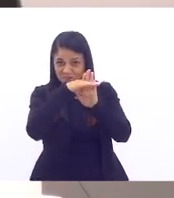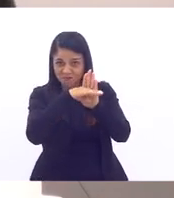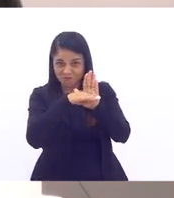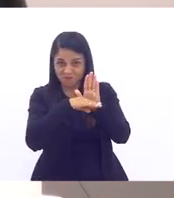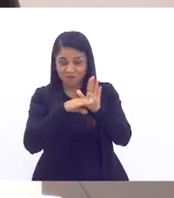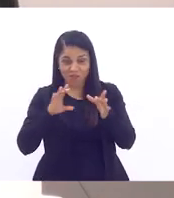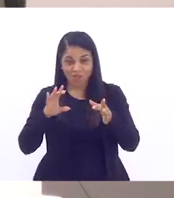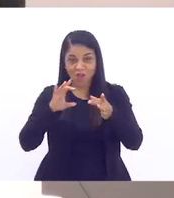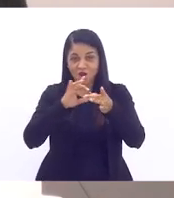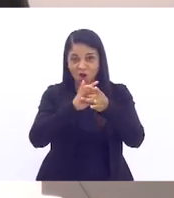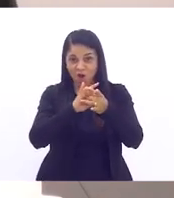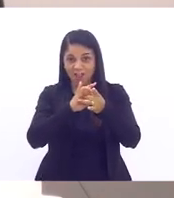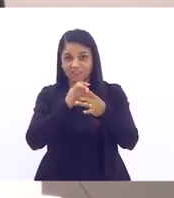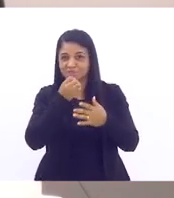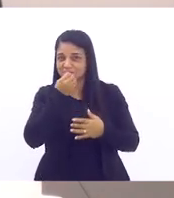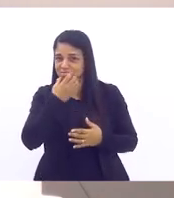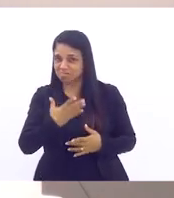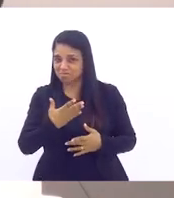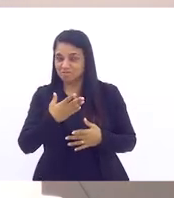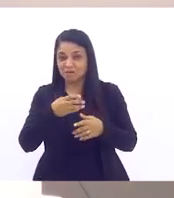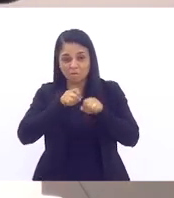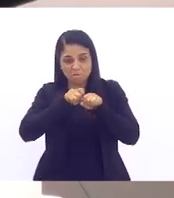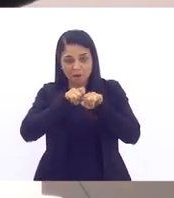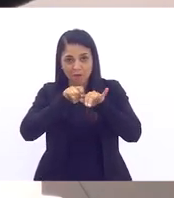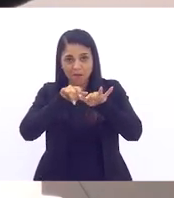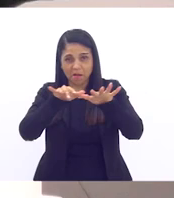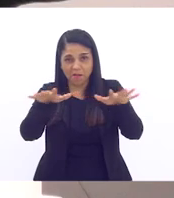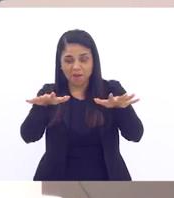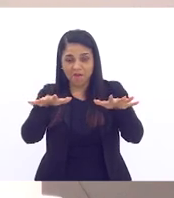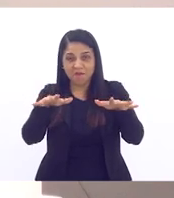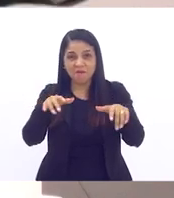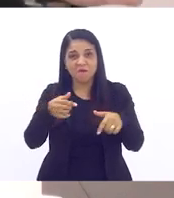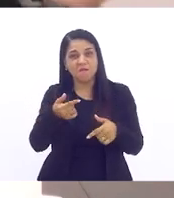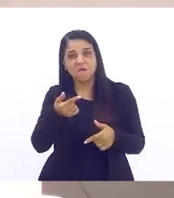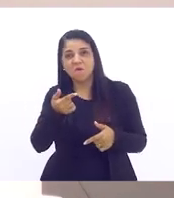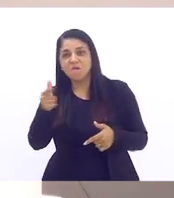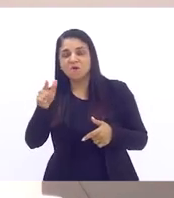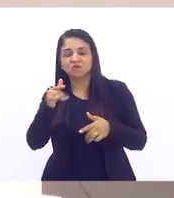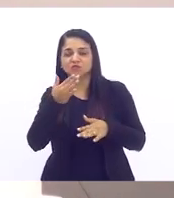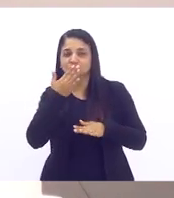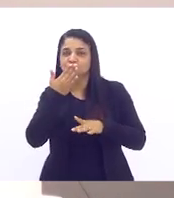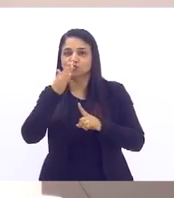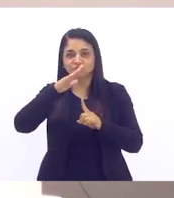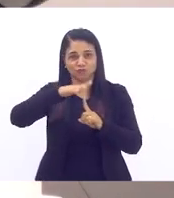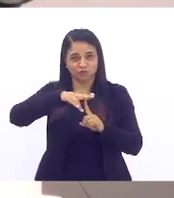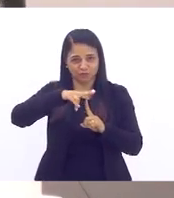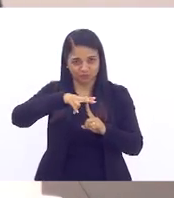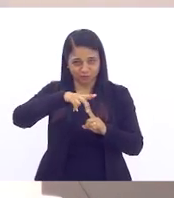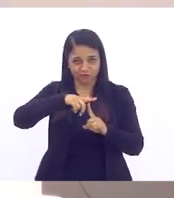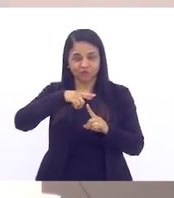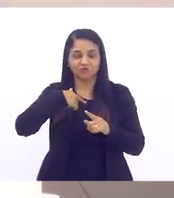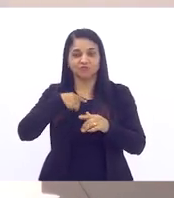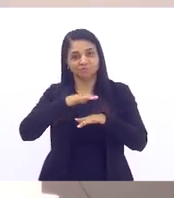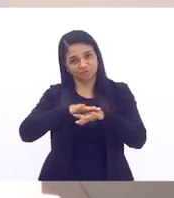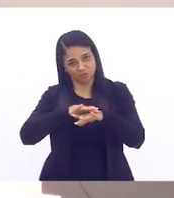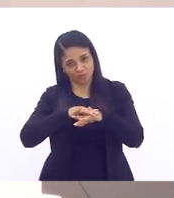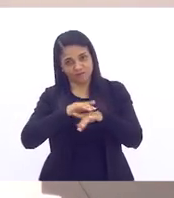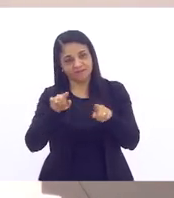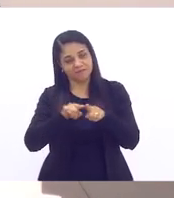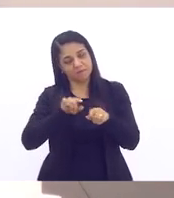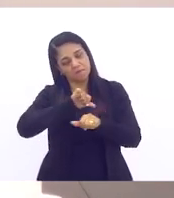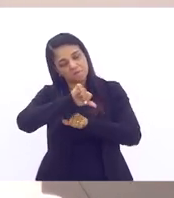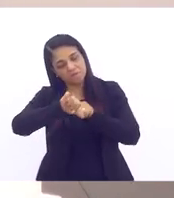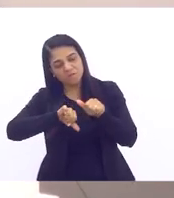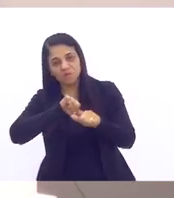corrente do bem acabe chegando em outros lugares e alcançando outros tipos de enfermidades e mudando a realidade de outras questões também